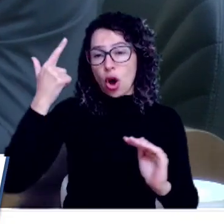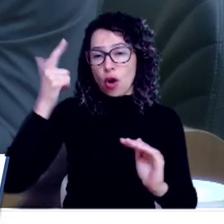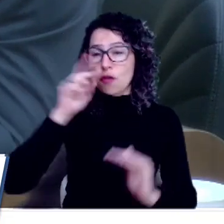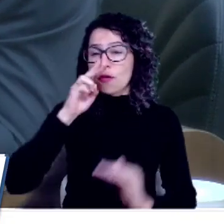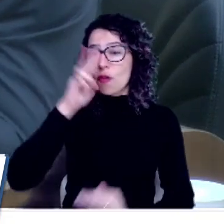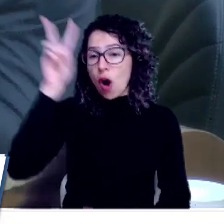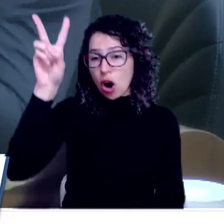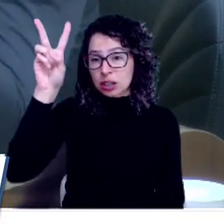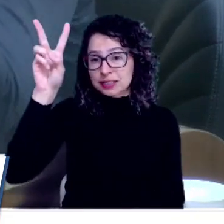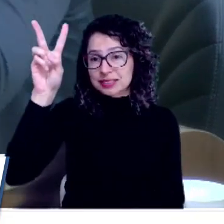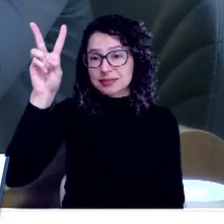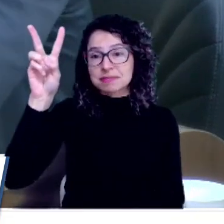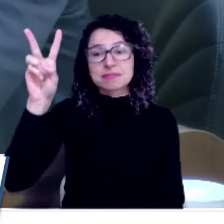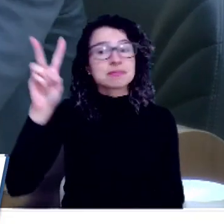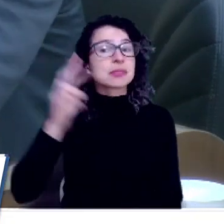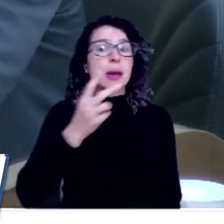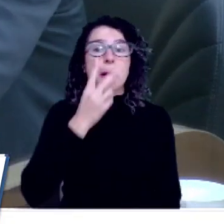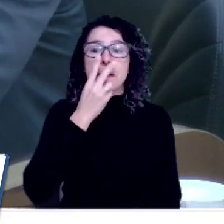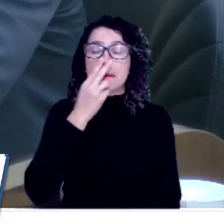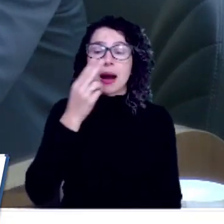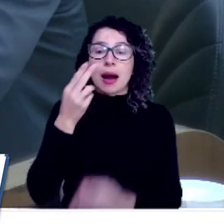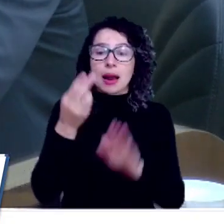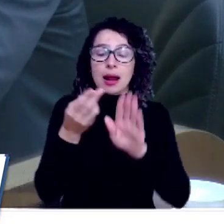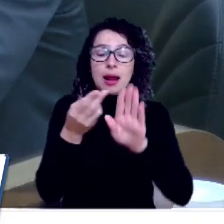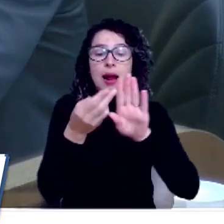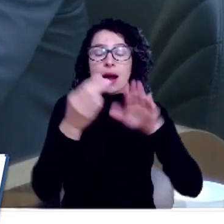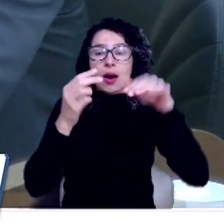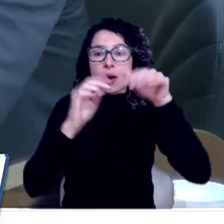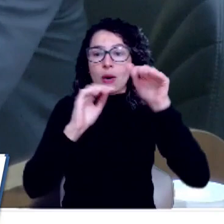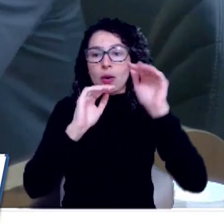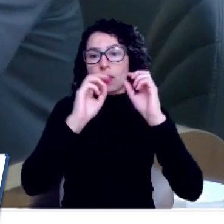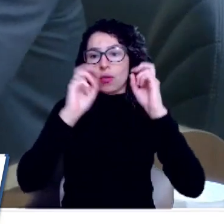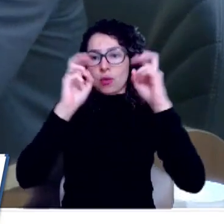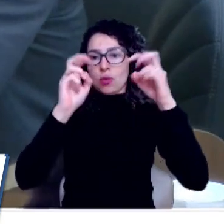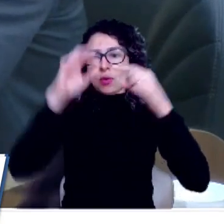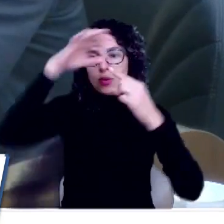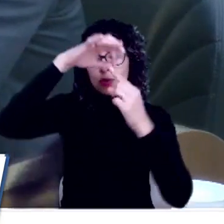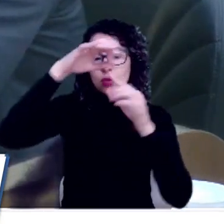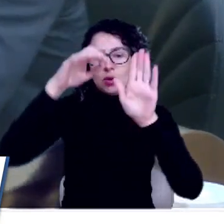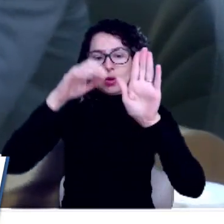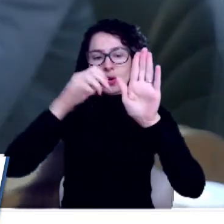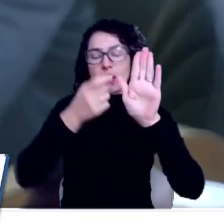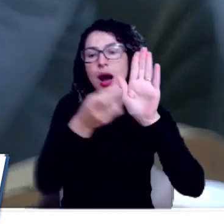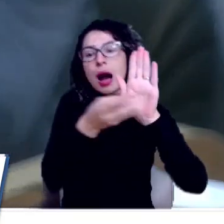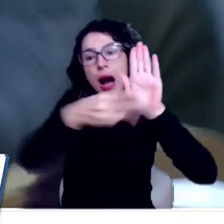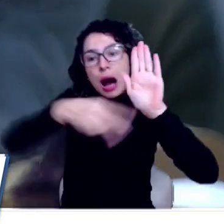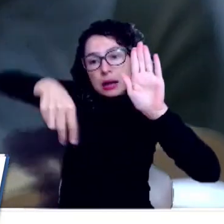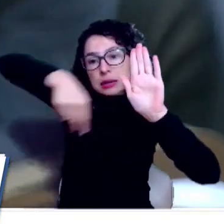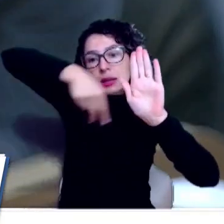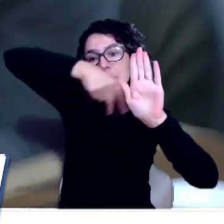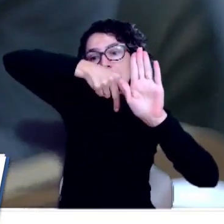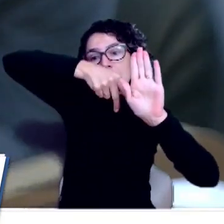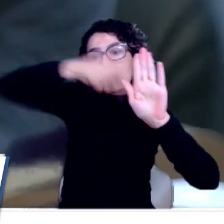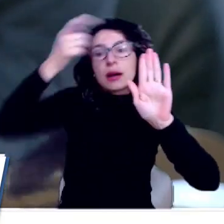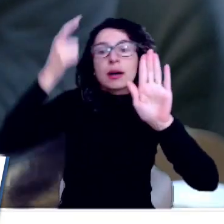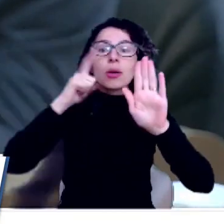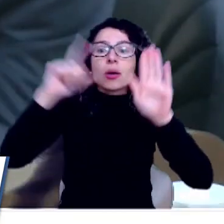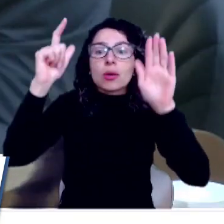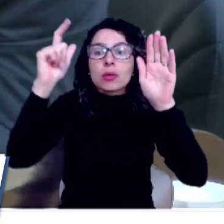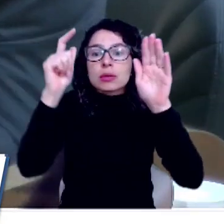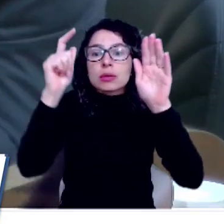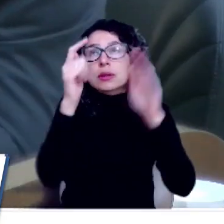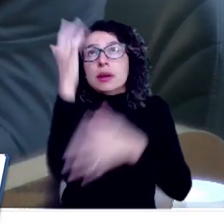eles estão tendo que ficar atrás do ponto de ônibus para conseguir uma sombra para aguardar a chegada